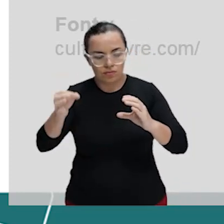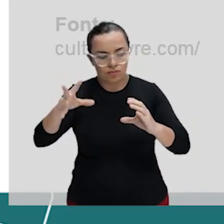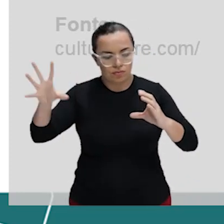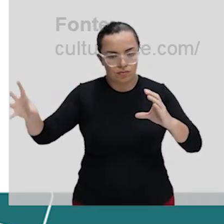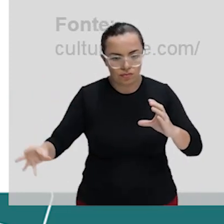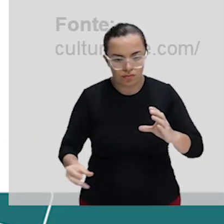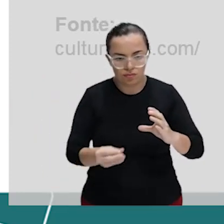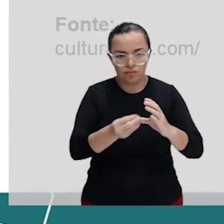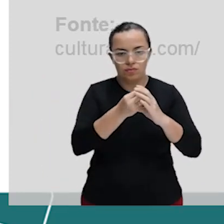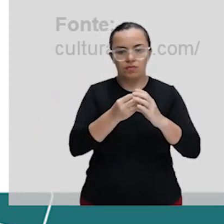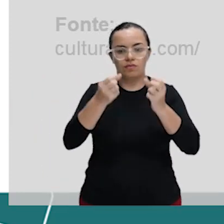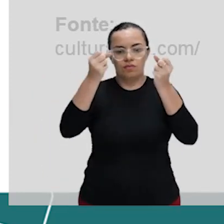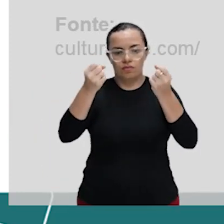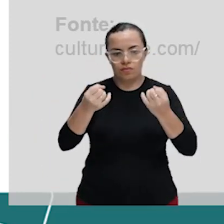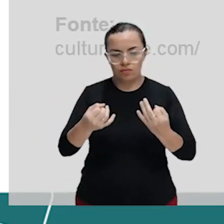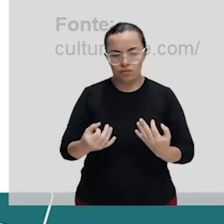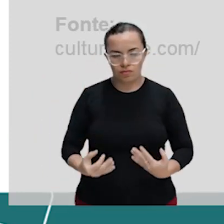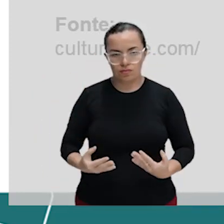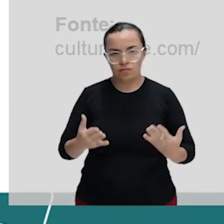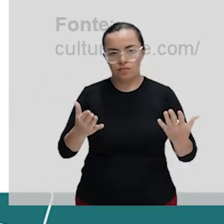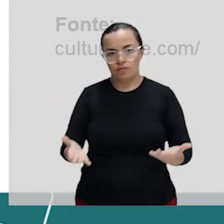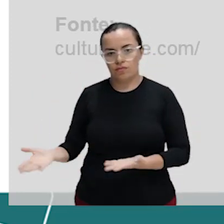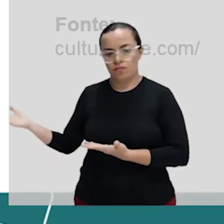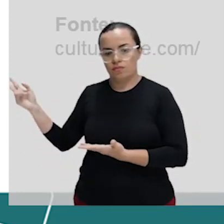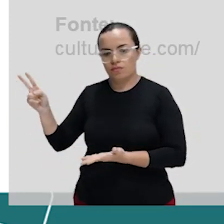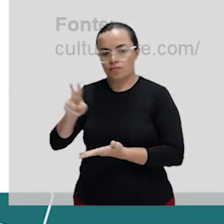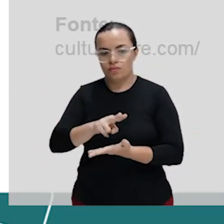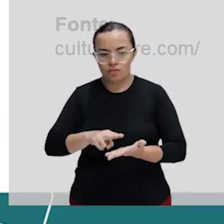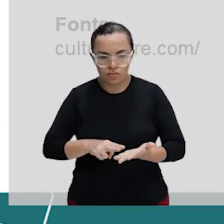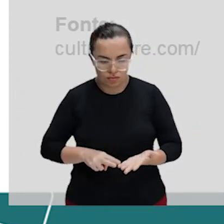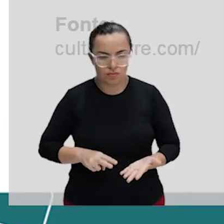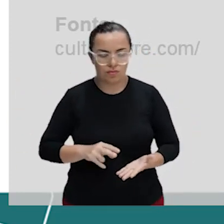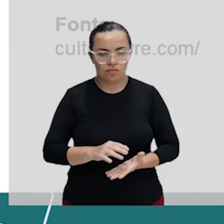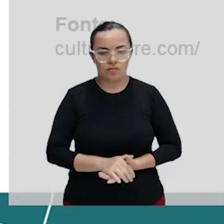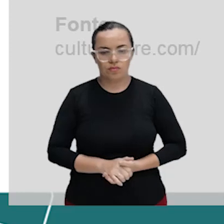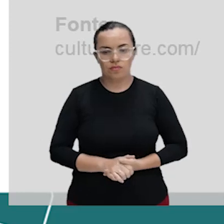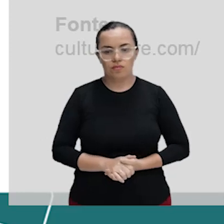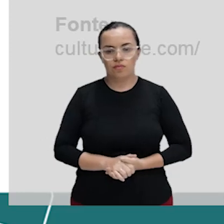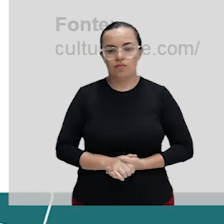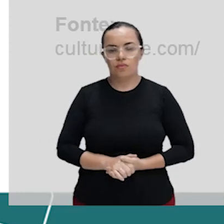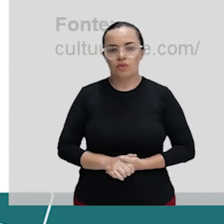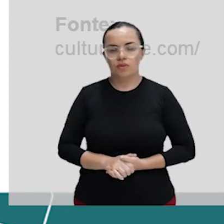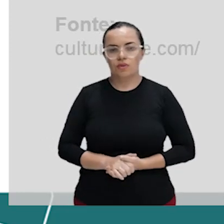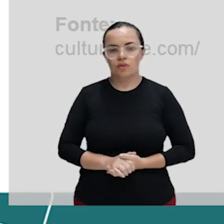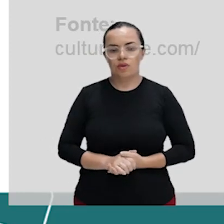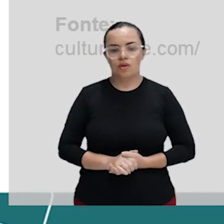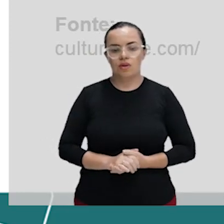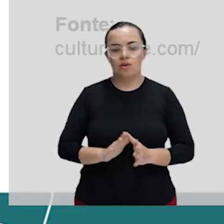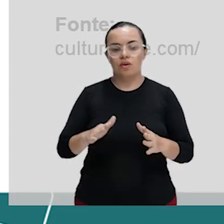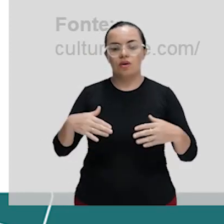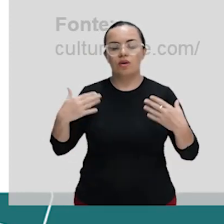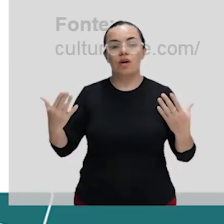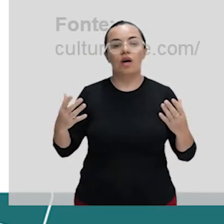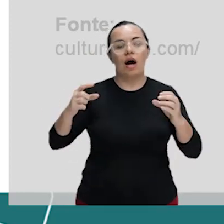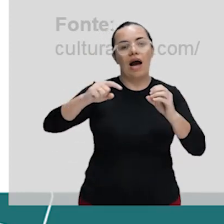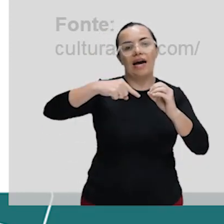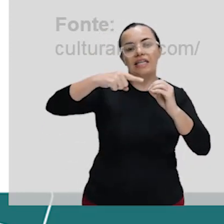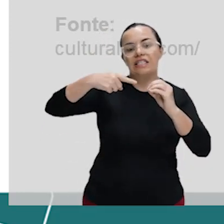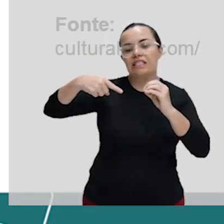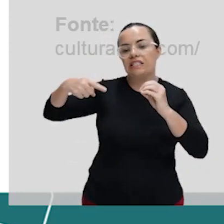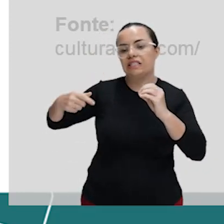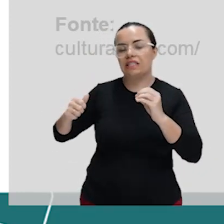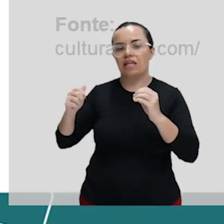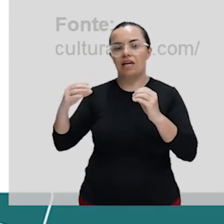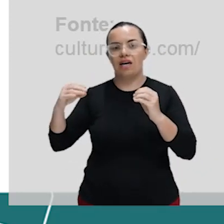vocês sobre os microfilamentos ou filamentos de actina, tá? Então, o que seriam essas estruturas?